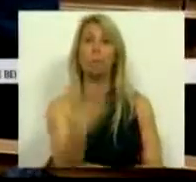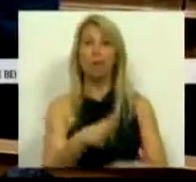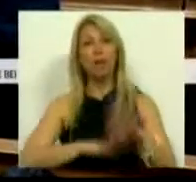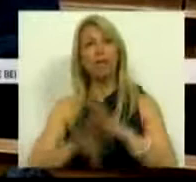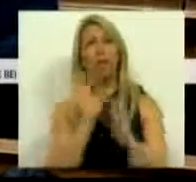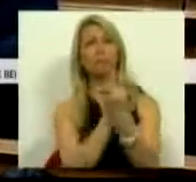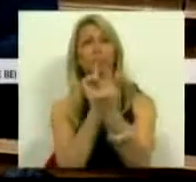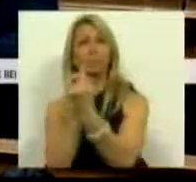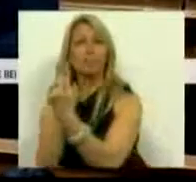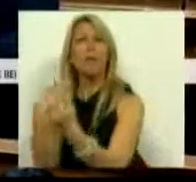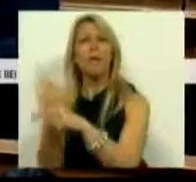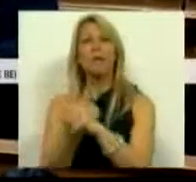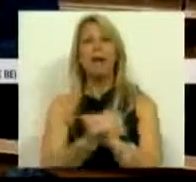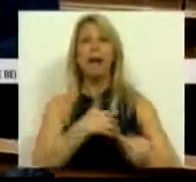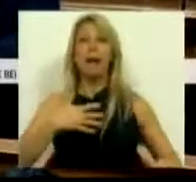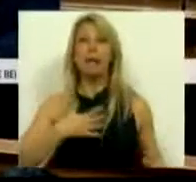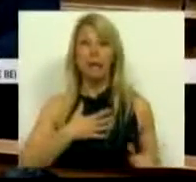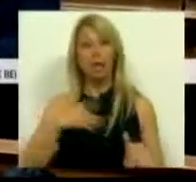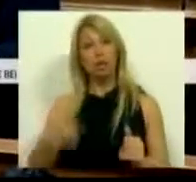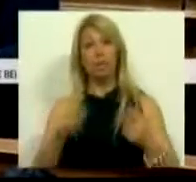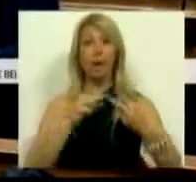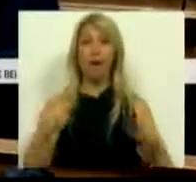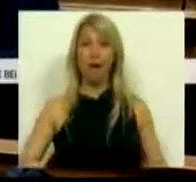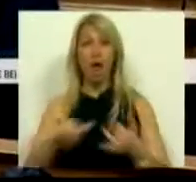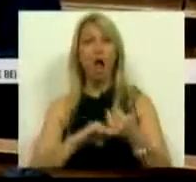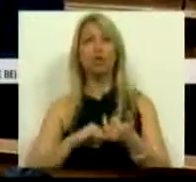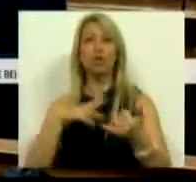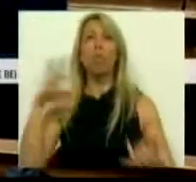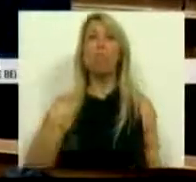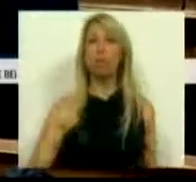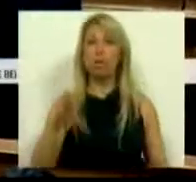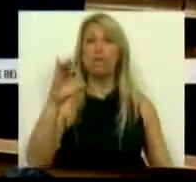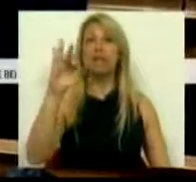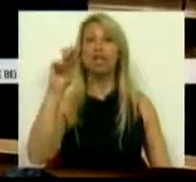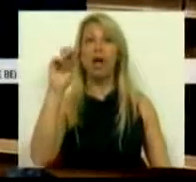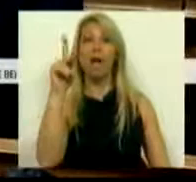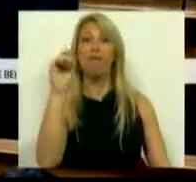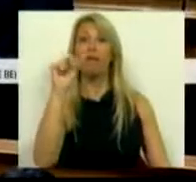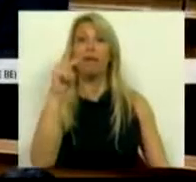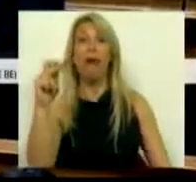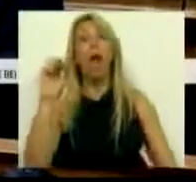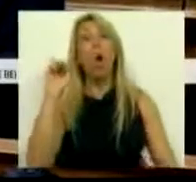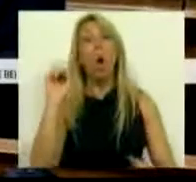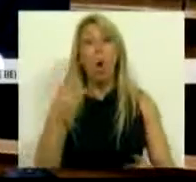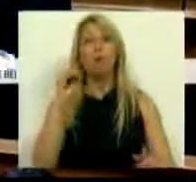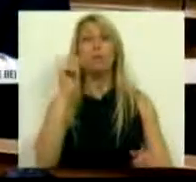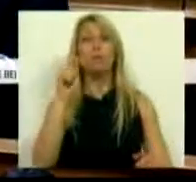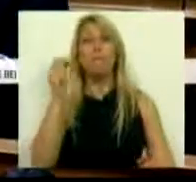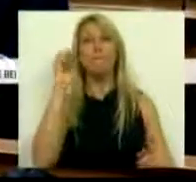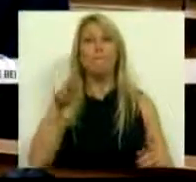vasto conjunto de entidades como os autarcas, a Associação Portuguesa de Chávega ou o SEMAR. Foi por se